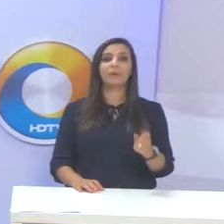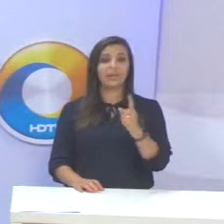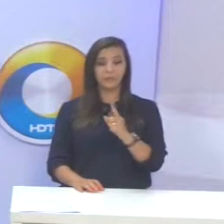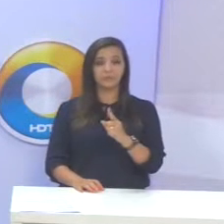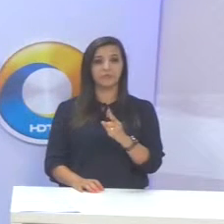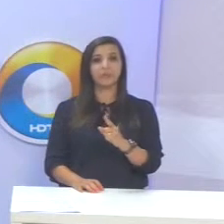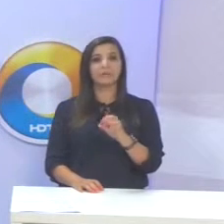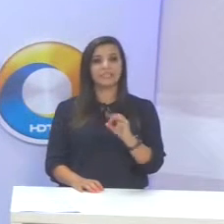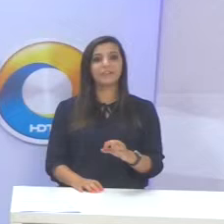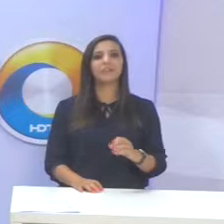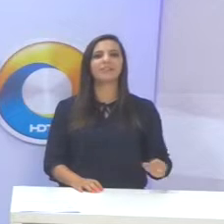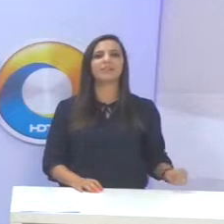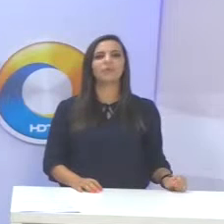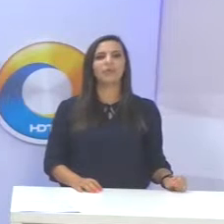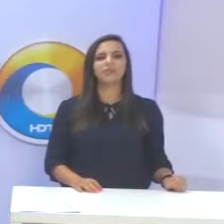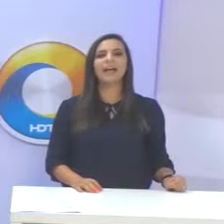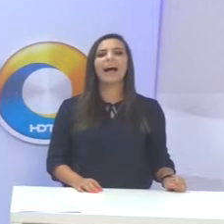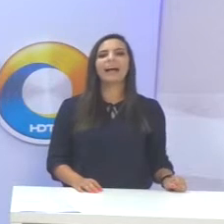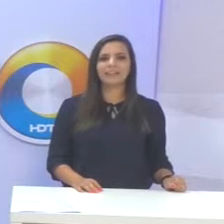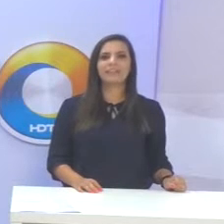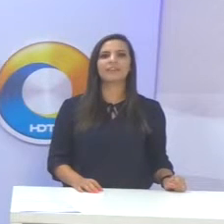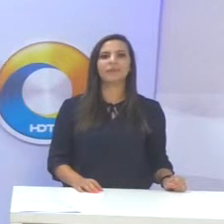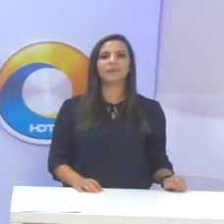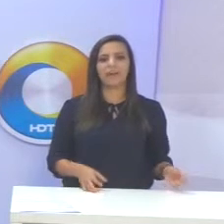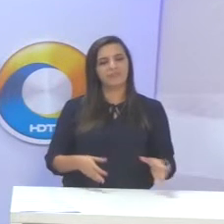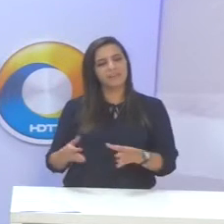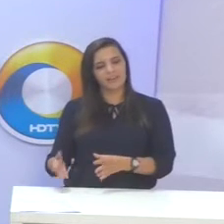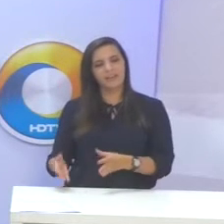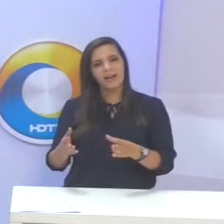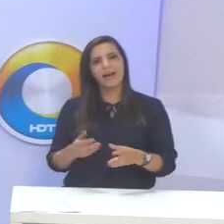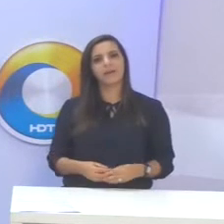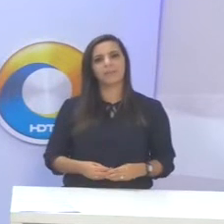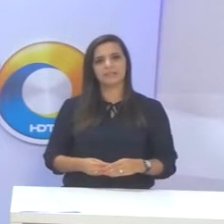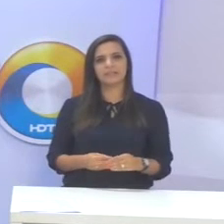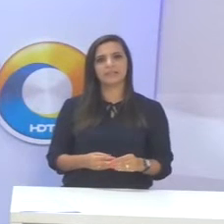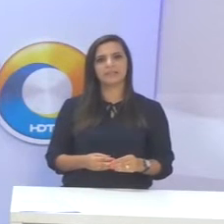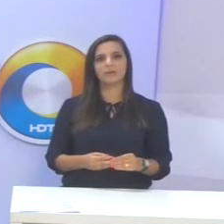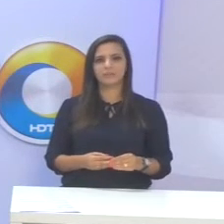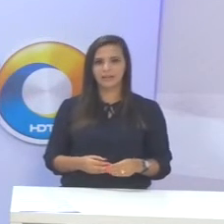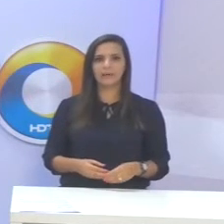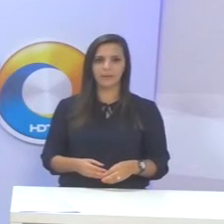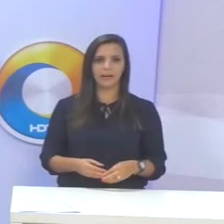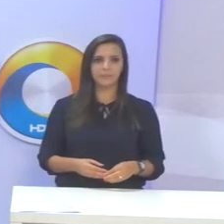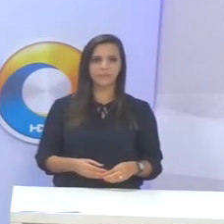pode acompanhar hoje, viu? Às 7h15 da noite, aqui na TV Unifev, que tem a reprise da sessão da Câmara.